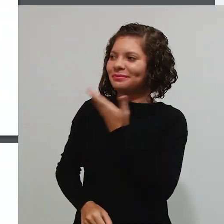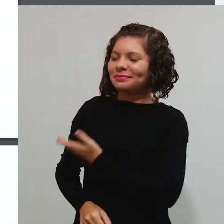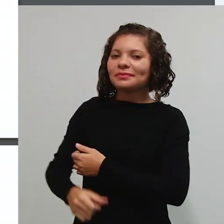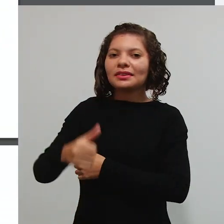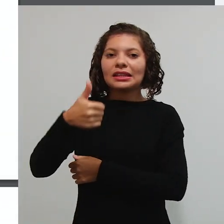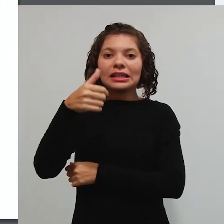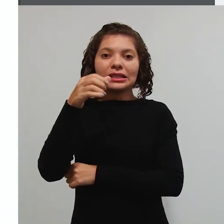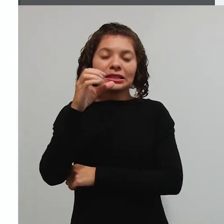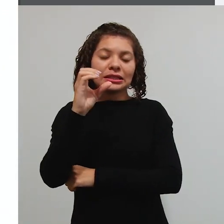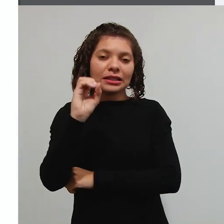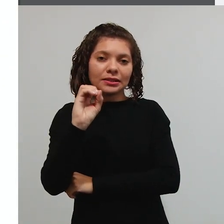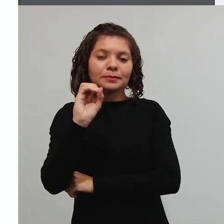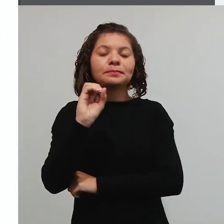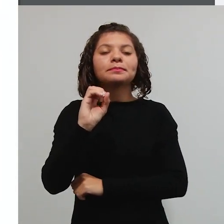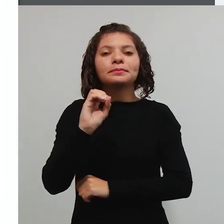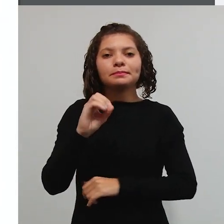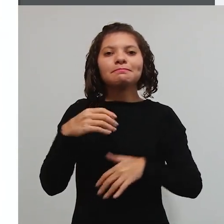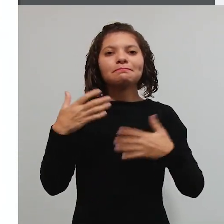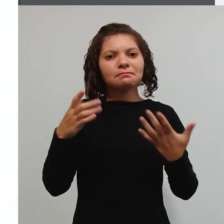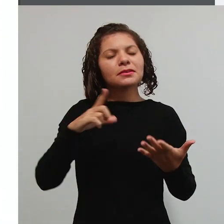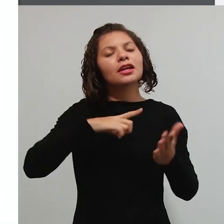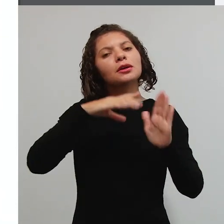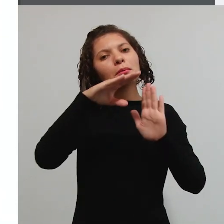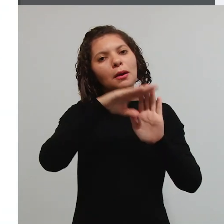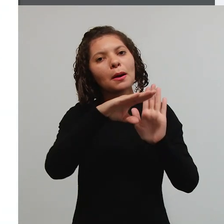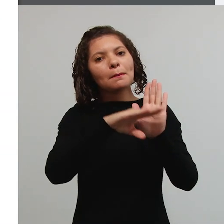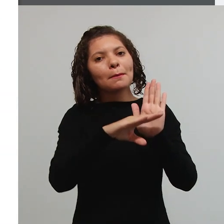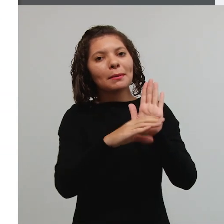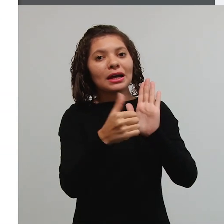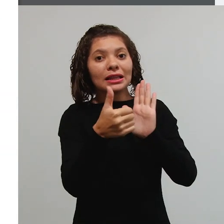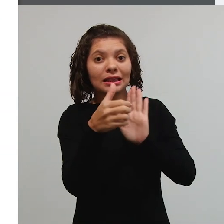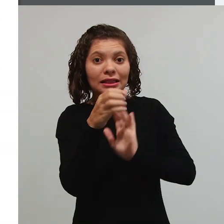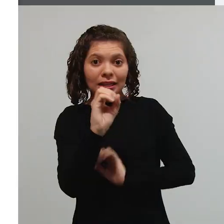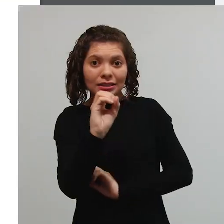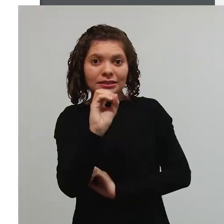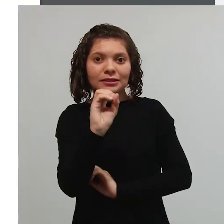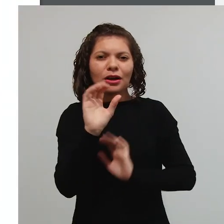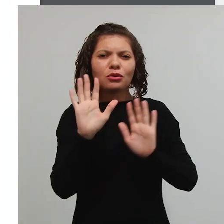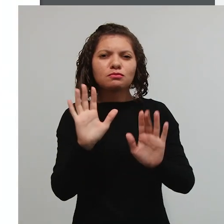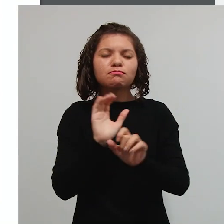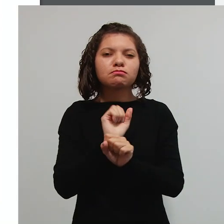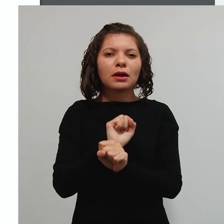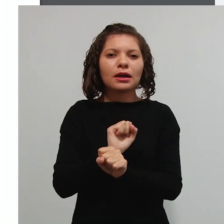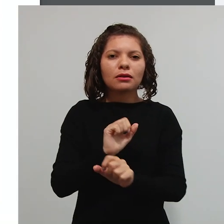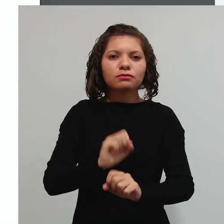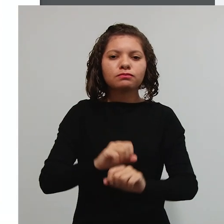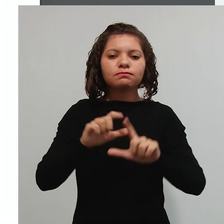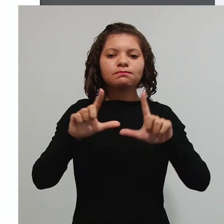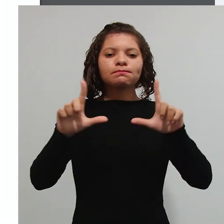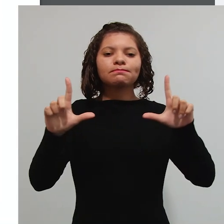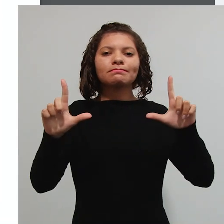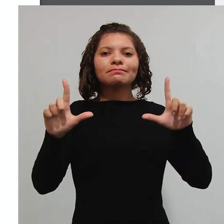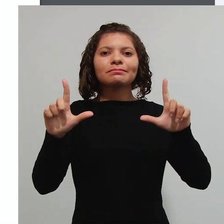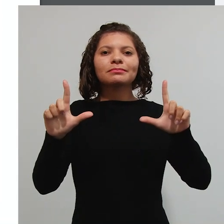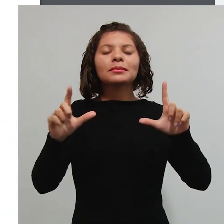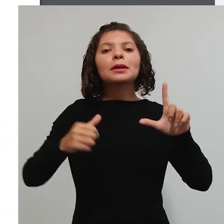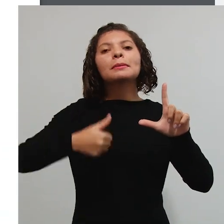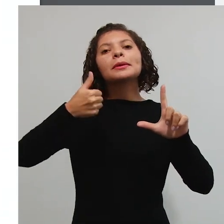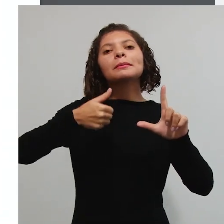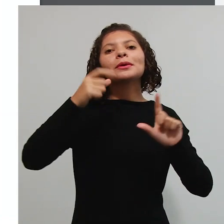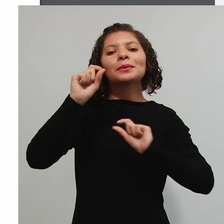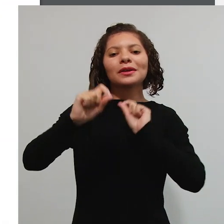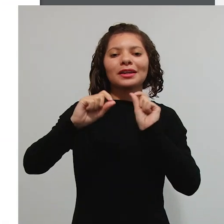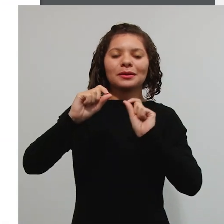mineiro, 10. Então, ele tem 10 itens, correto? Deixa eu só aumentar aqui um pouquinho, isso. Primeiro item